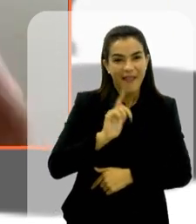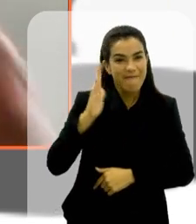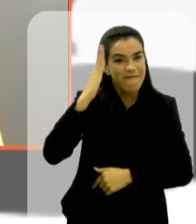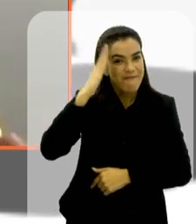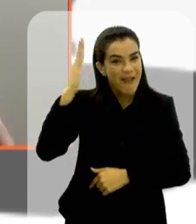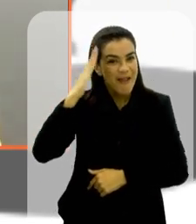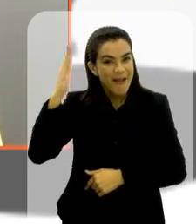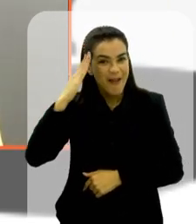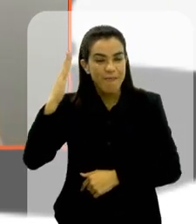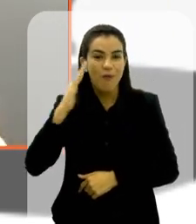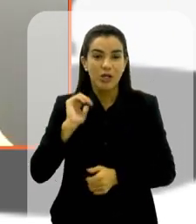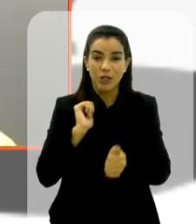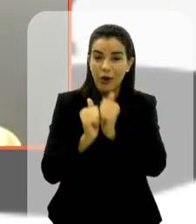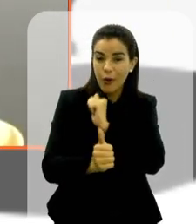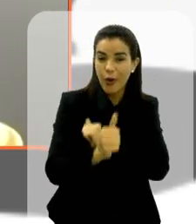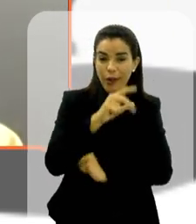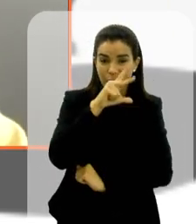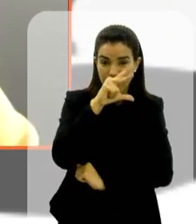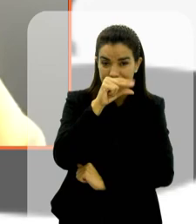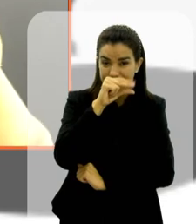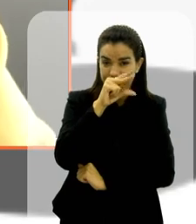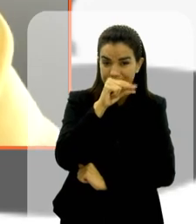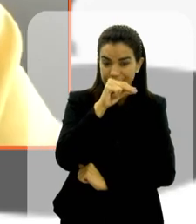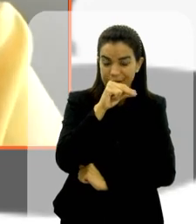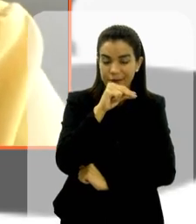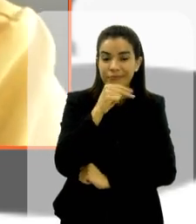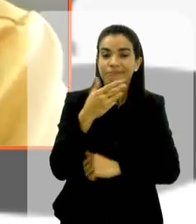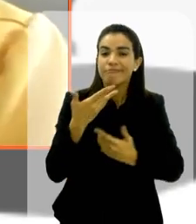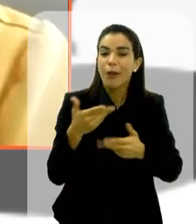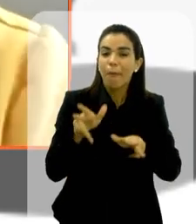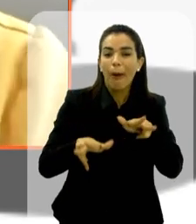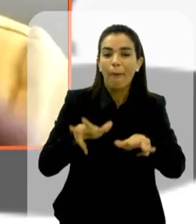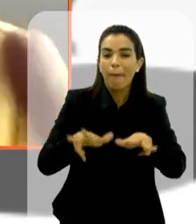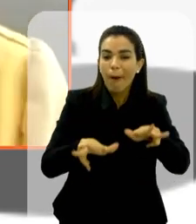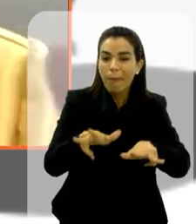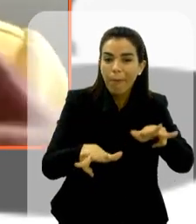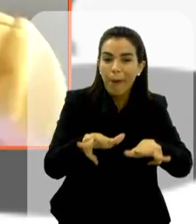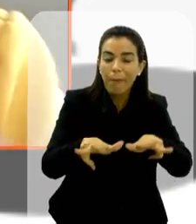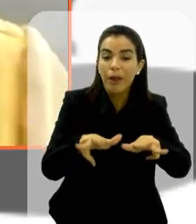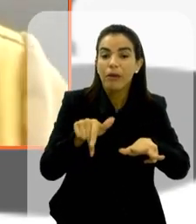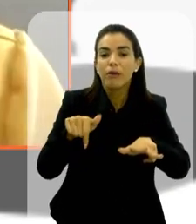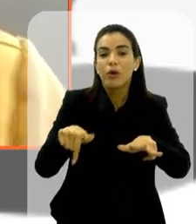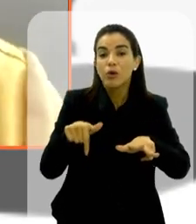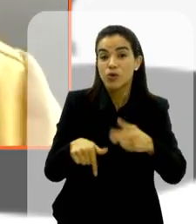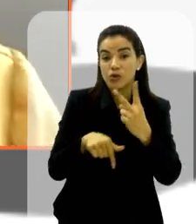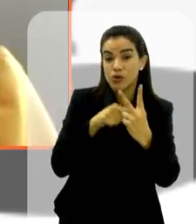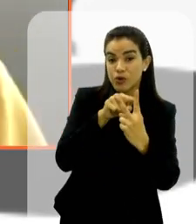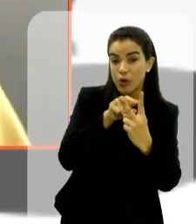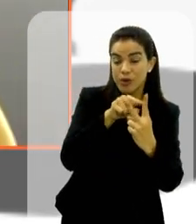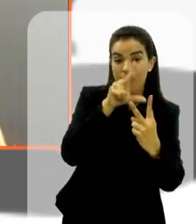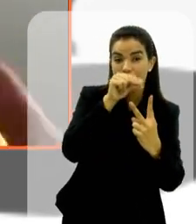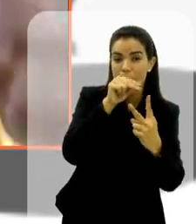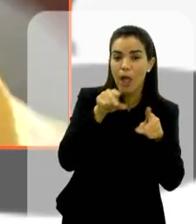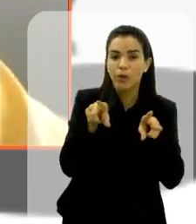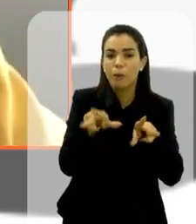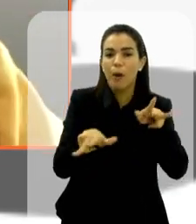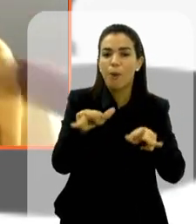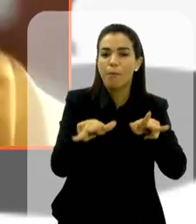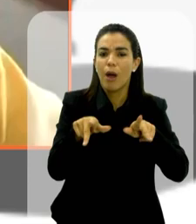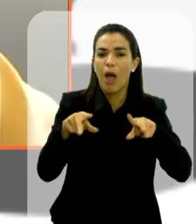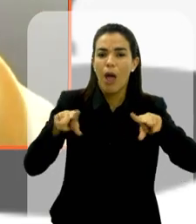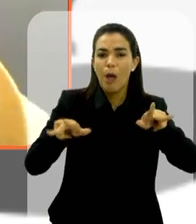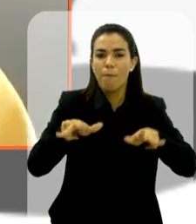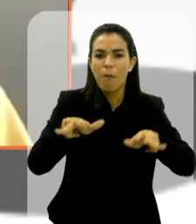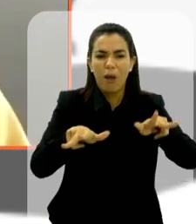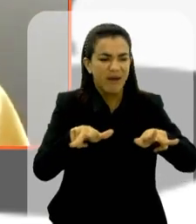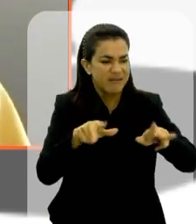famosa corrida do pato, né? E aí, o que que aconteceu? Chegou na hora, os dois patos chegaram juntos, ninguém sabia quem